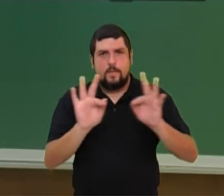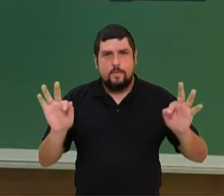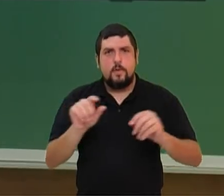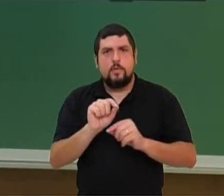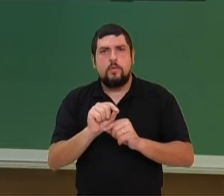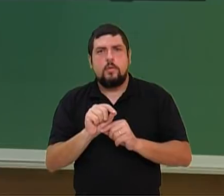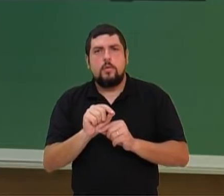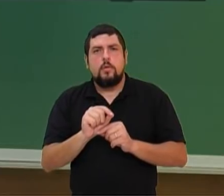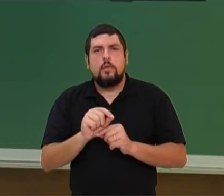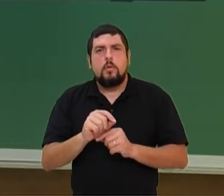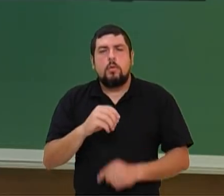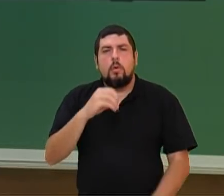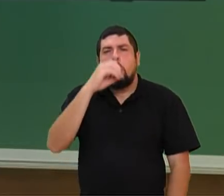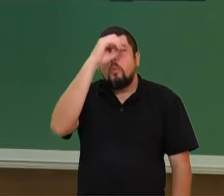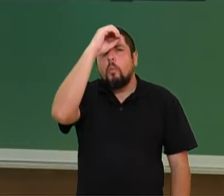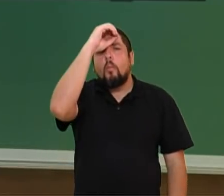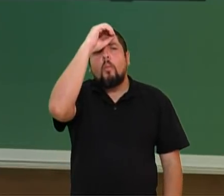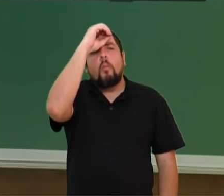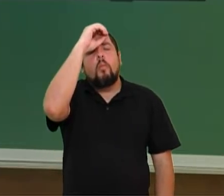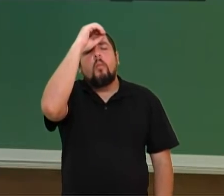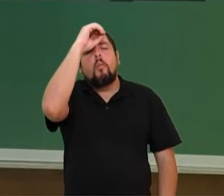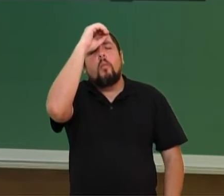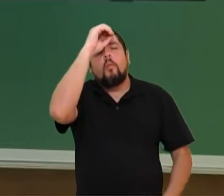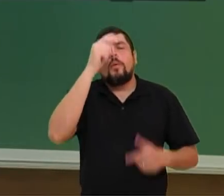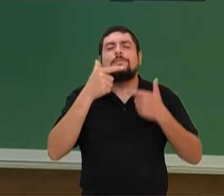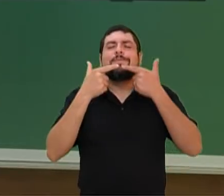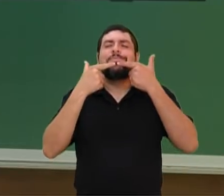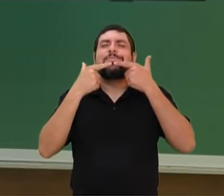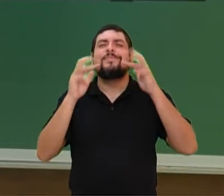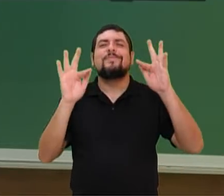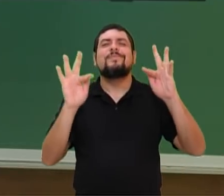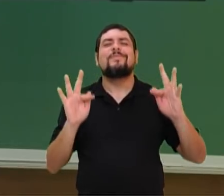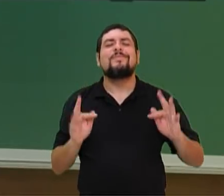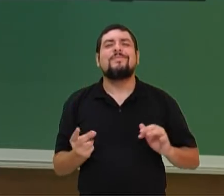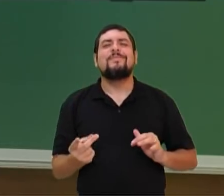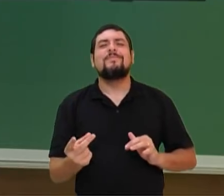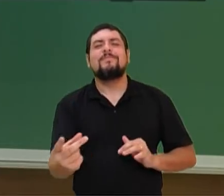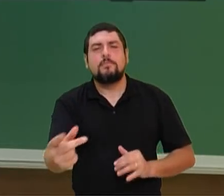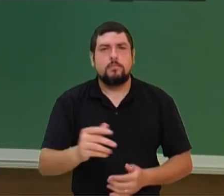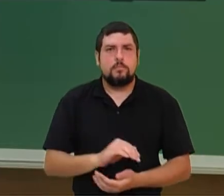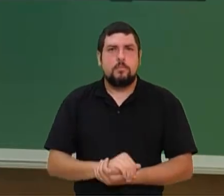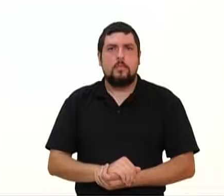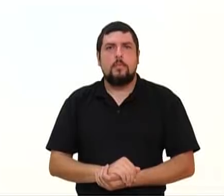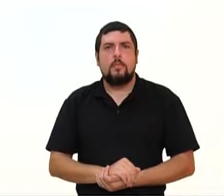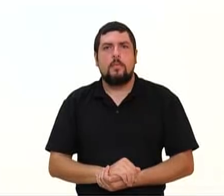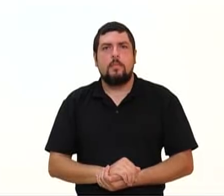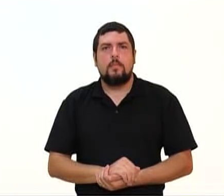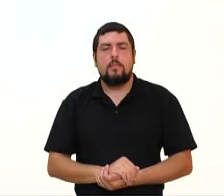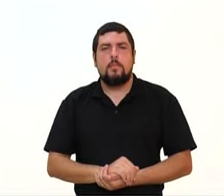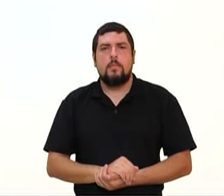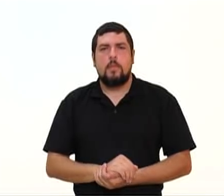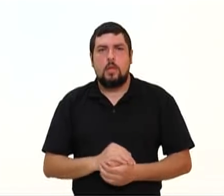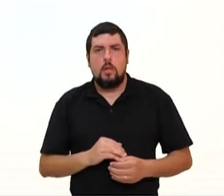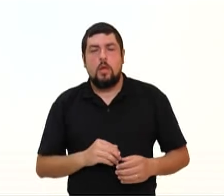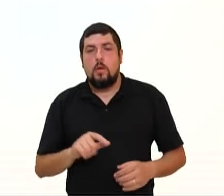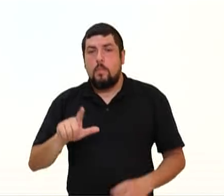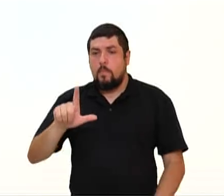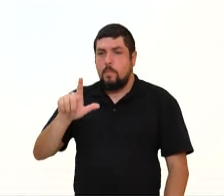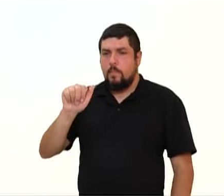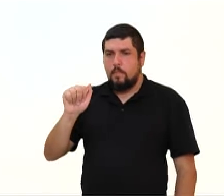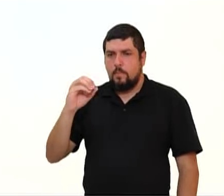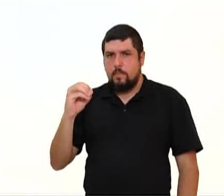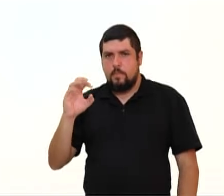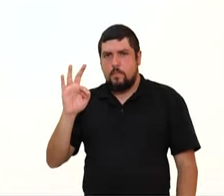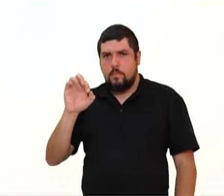ignorância é uma bênção. Né? Enquanto Confúcio, discípulo de Lao Tse, queria regras e